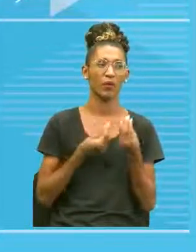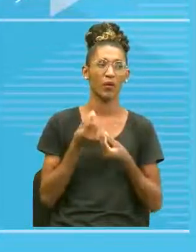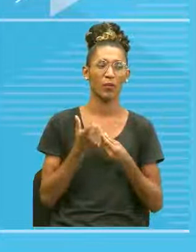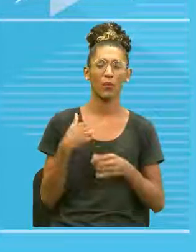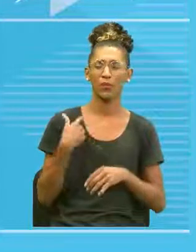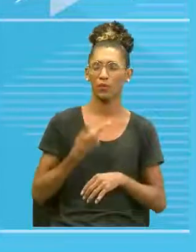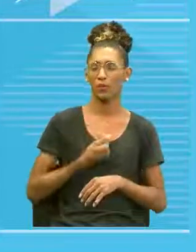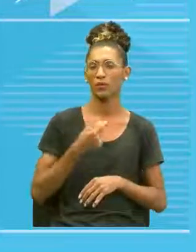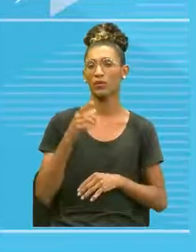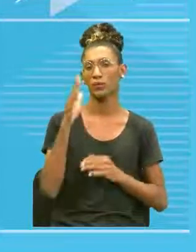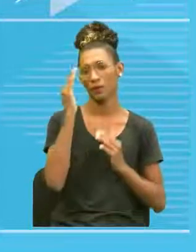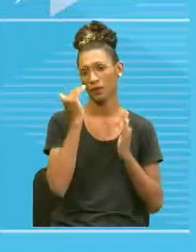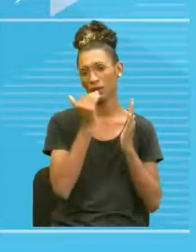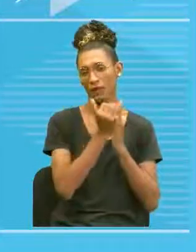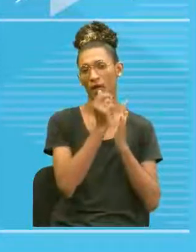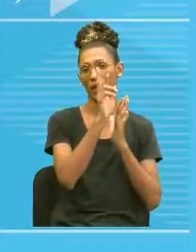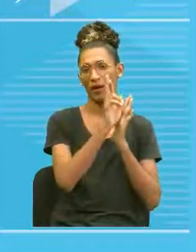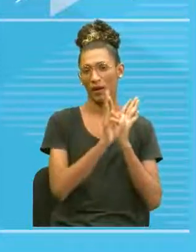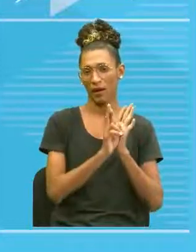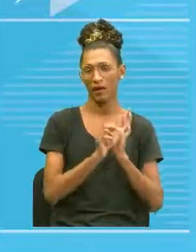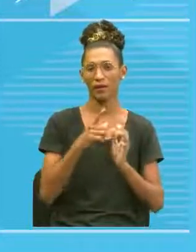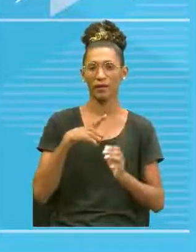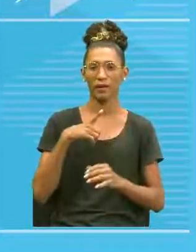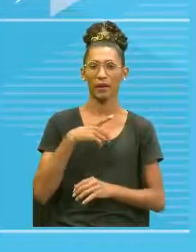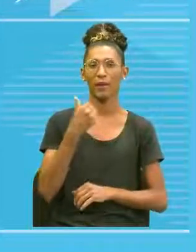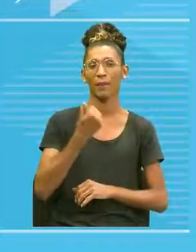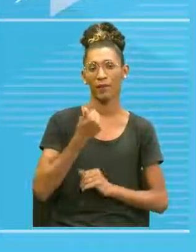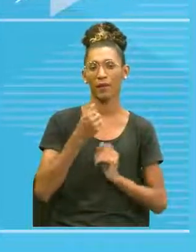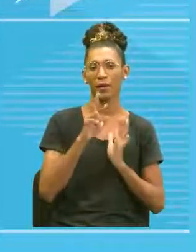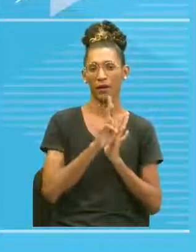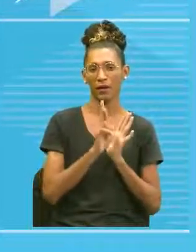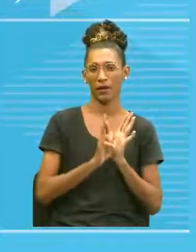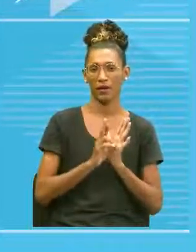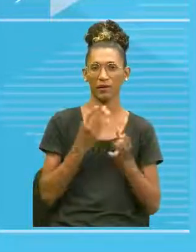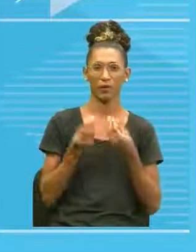gente vai seguir os passos passo 1